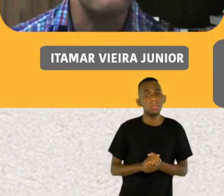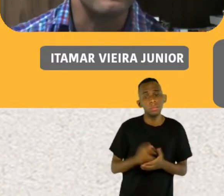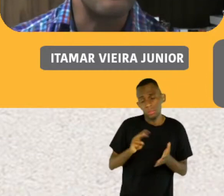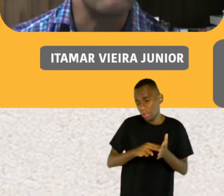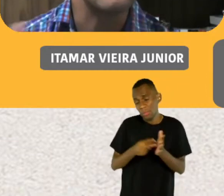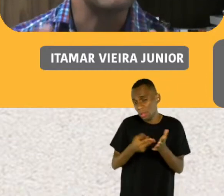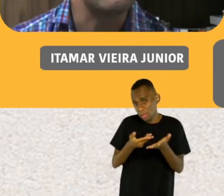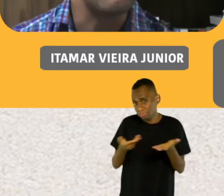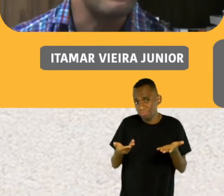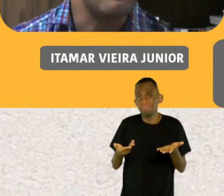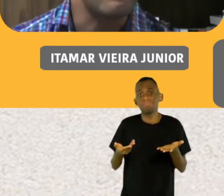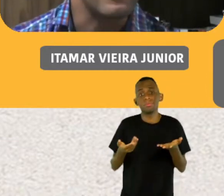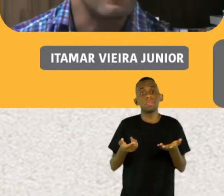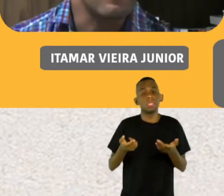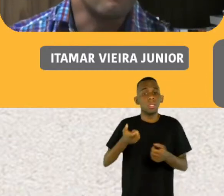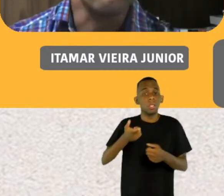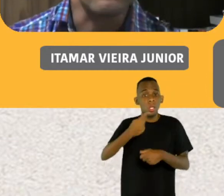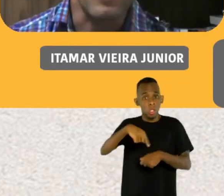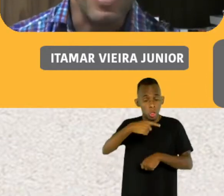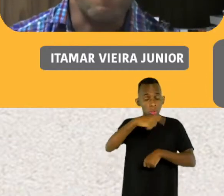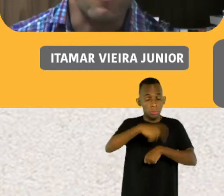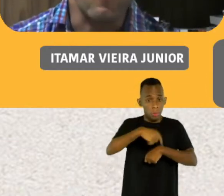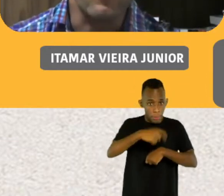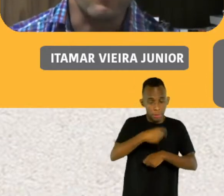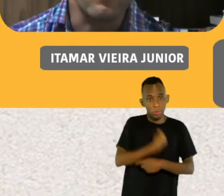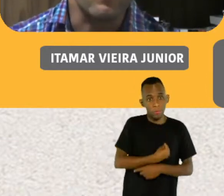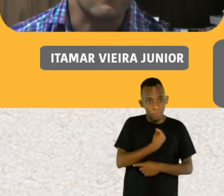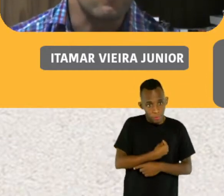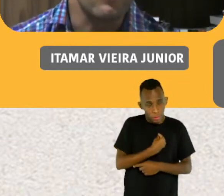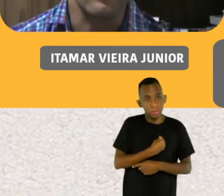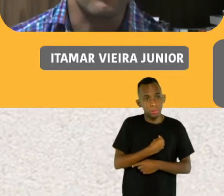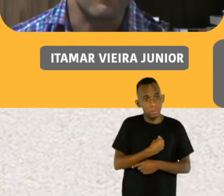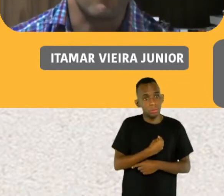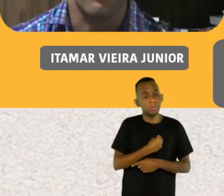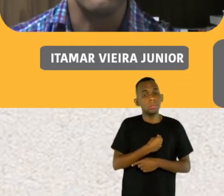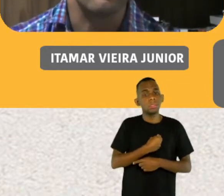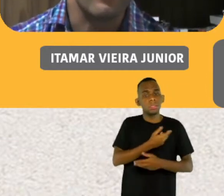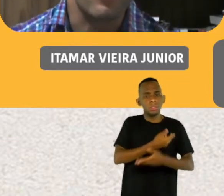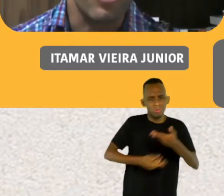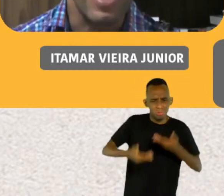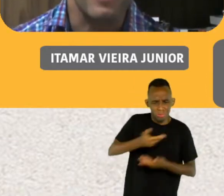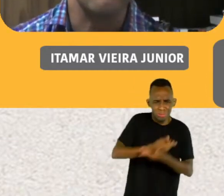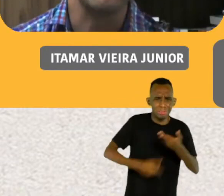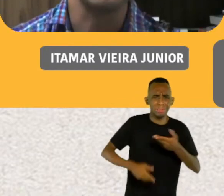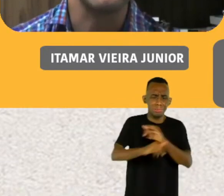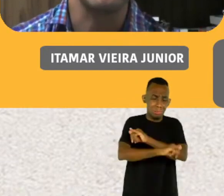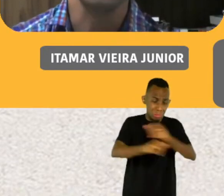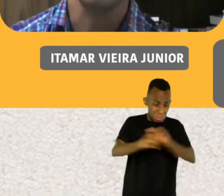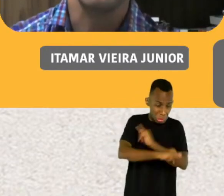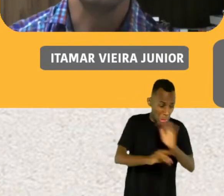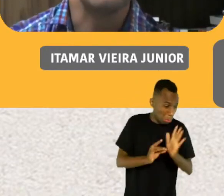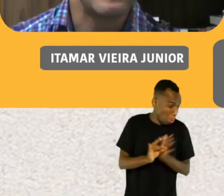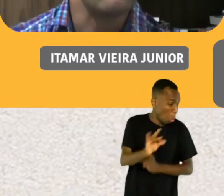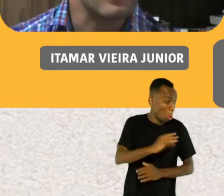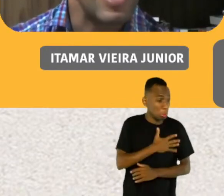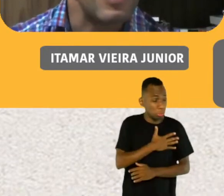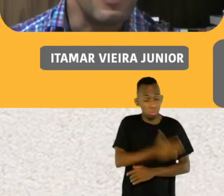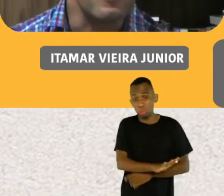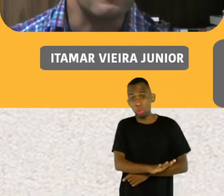ao mesmo tempo que a gente vive um tempo de discursos de ódio, de extremos, né,